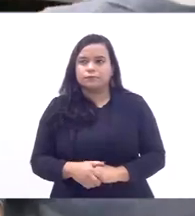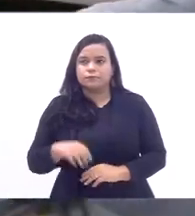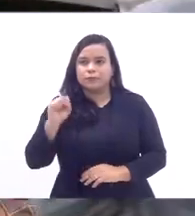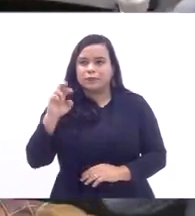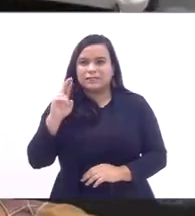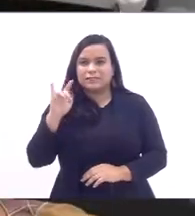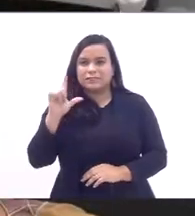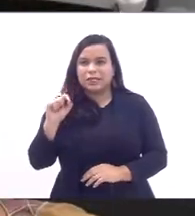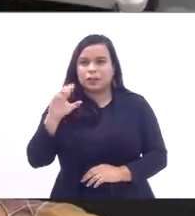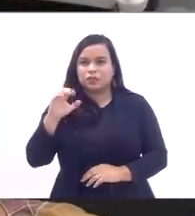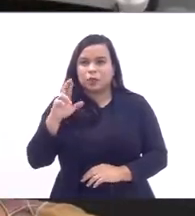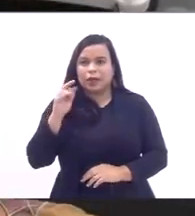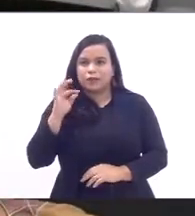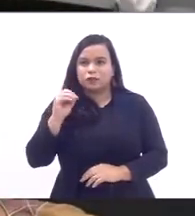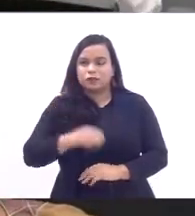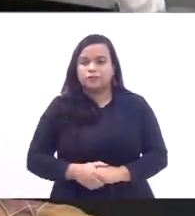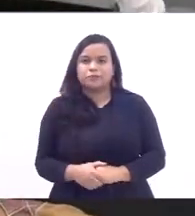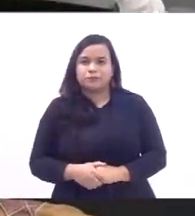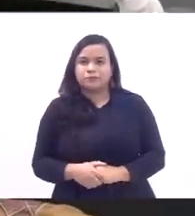Sérgio Castro,